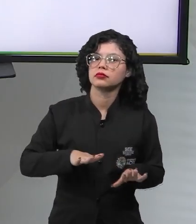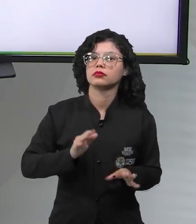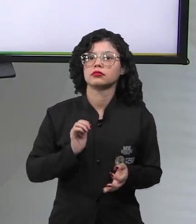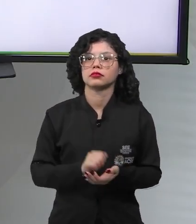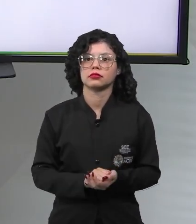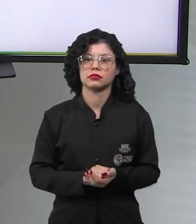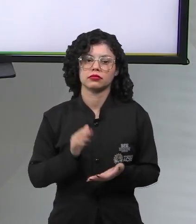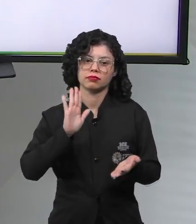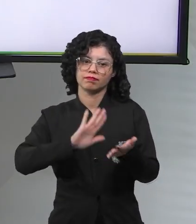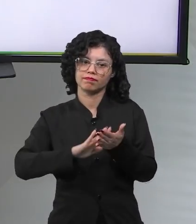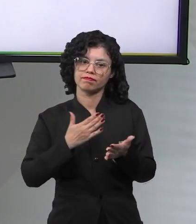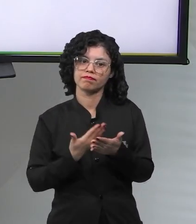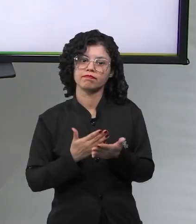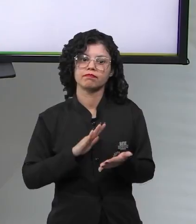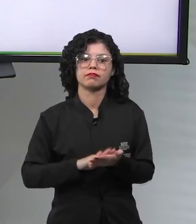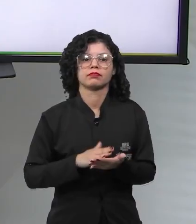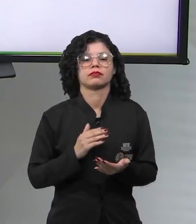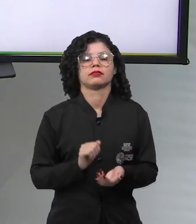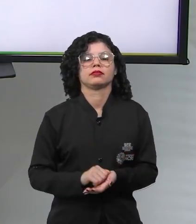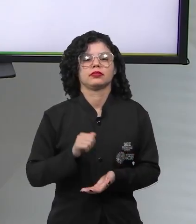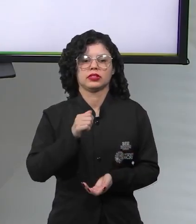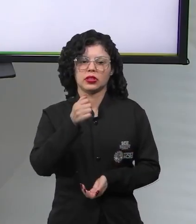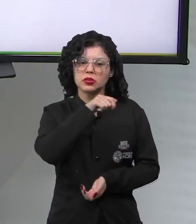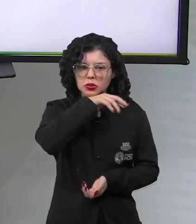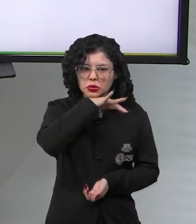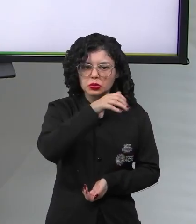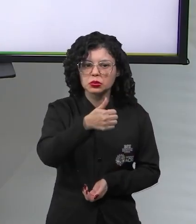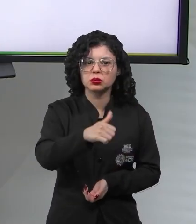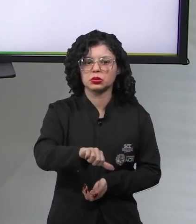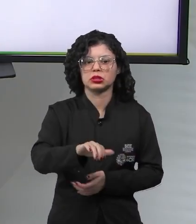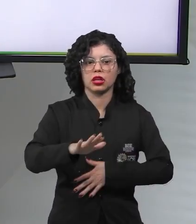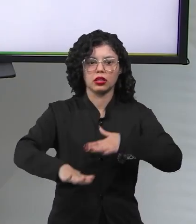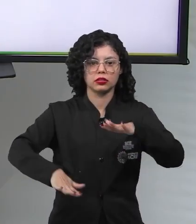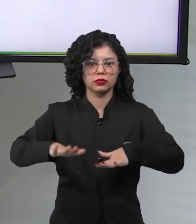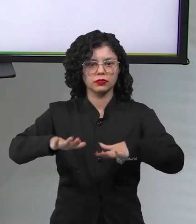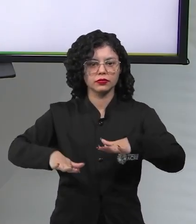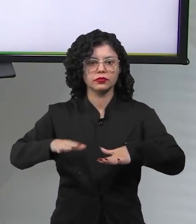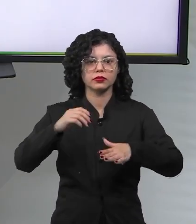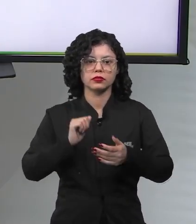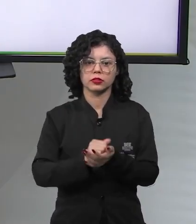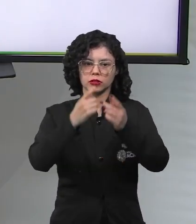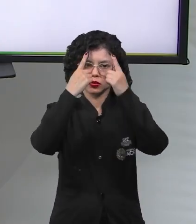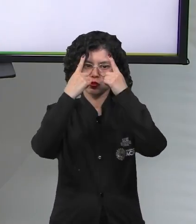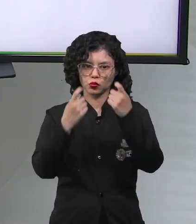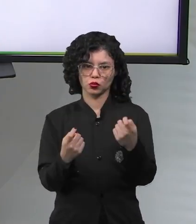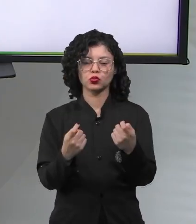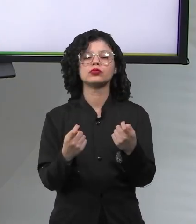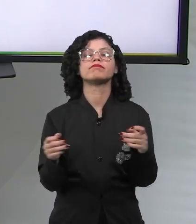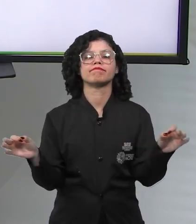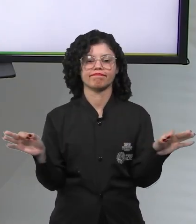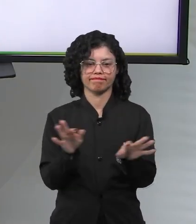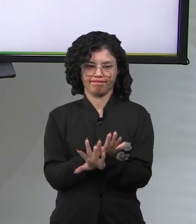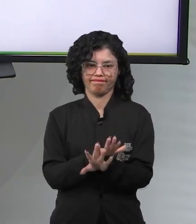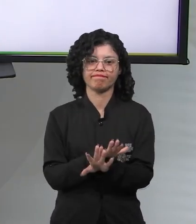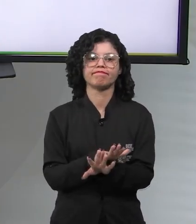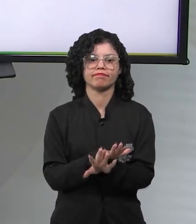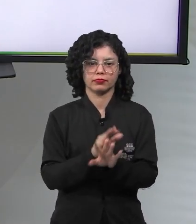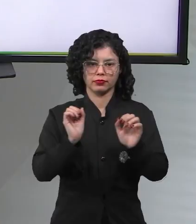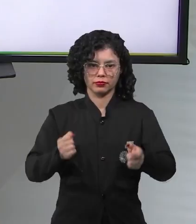é interpretado de forma equivocada e as formas de violência, elas acabam